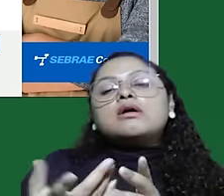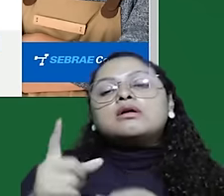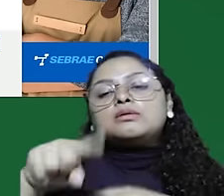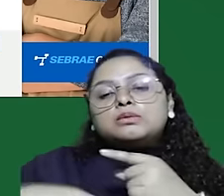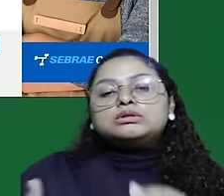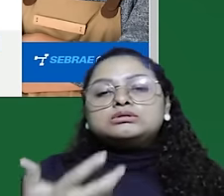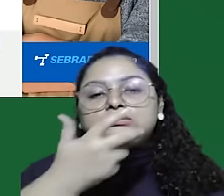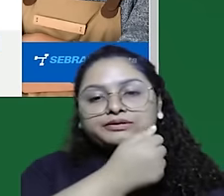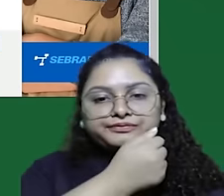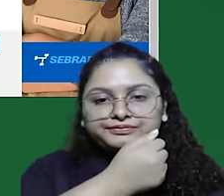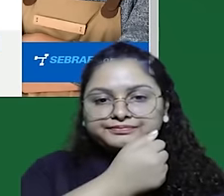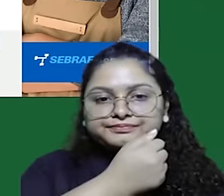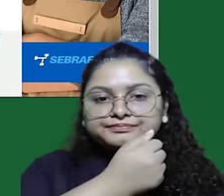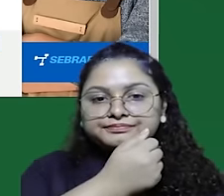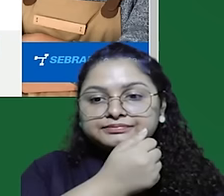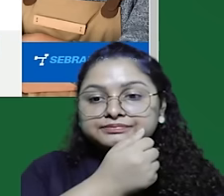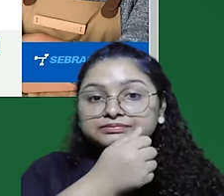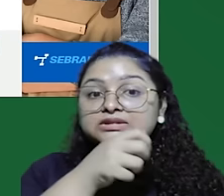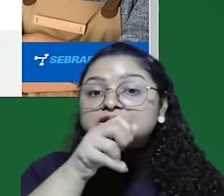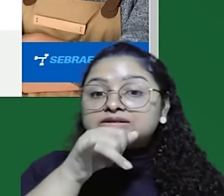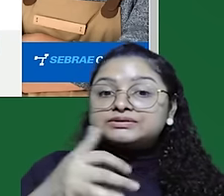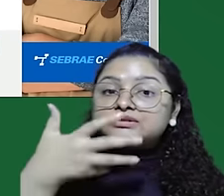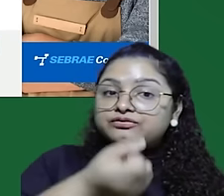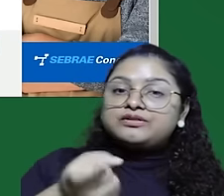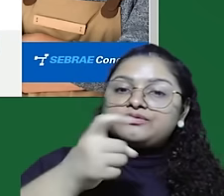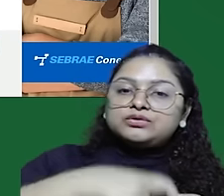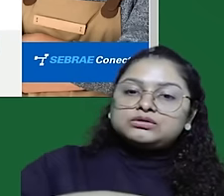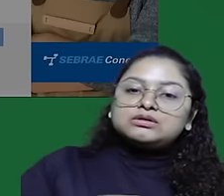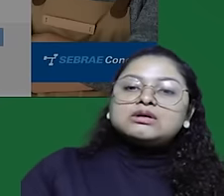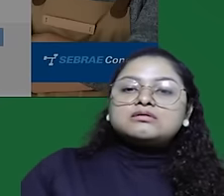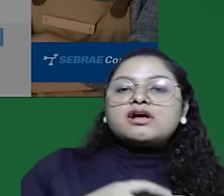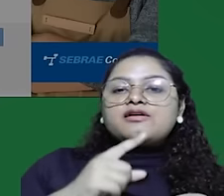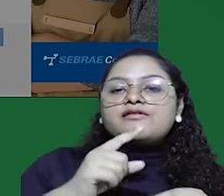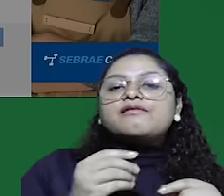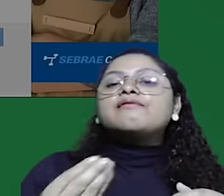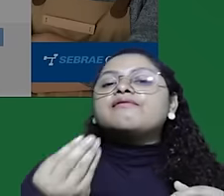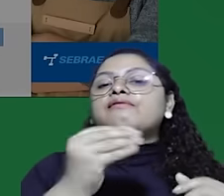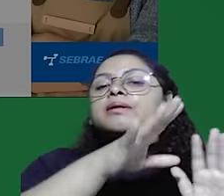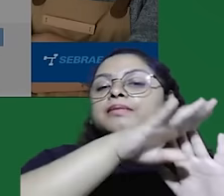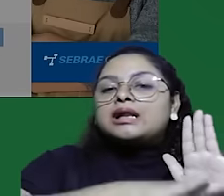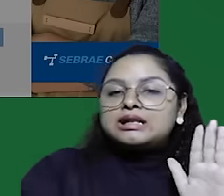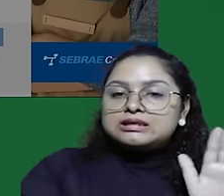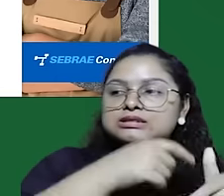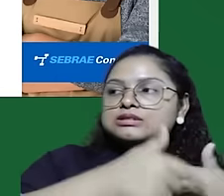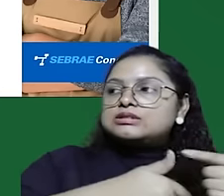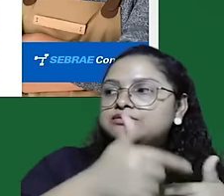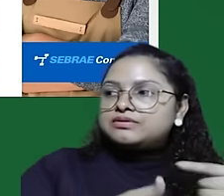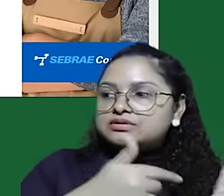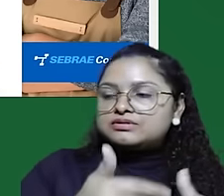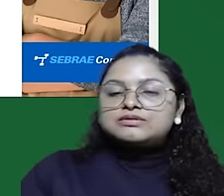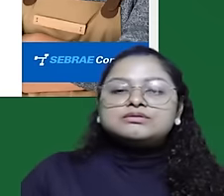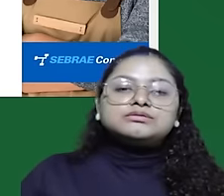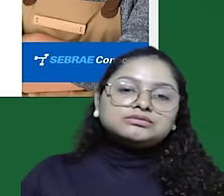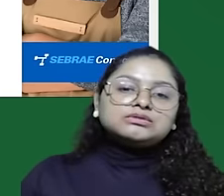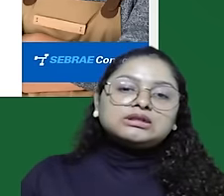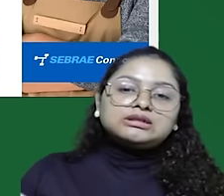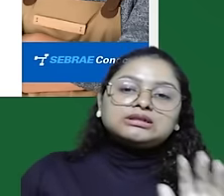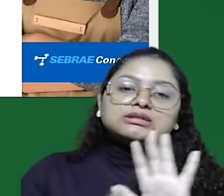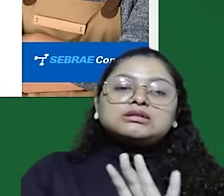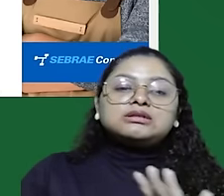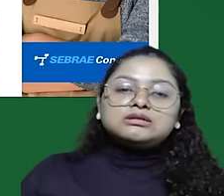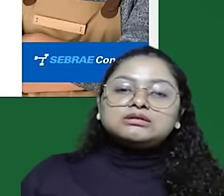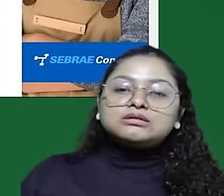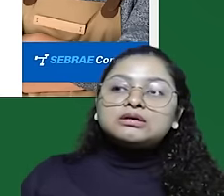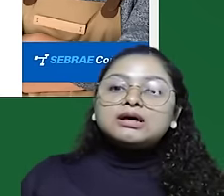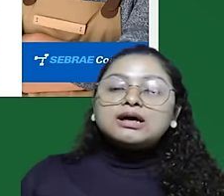salva se você clicar em salvar e voltar você vai pra lista de serviços aqui de produtos doos cadastrados aliás